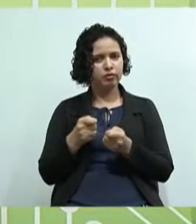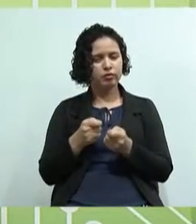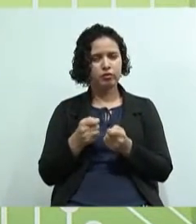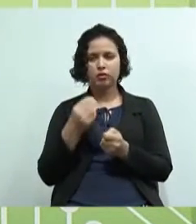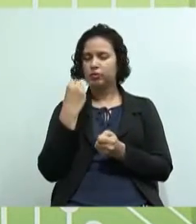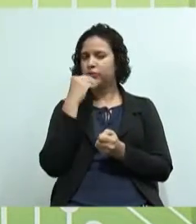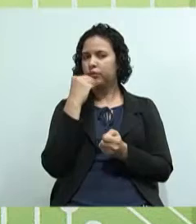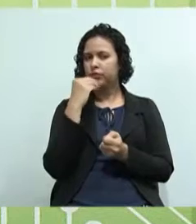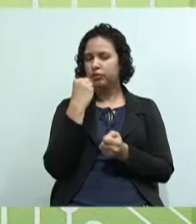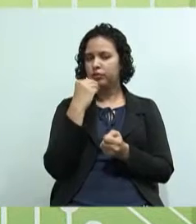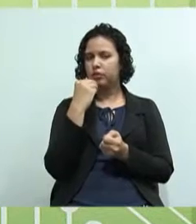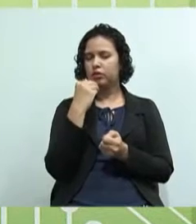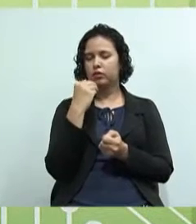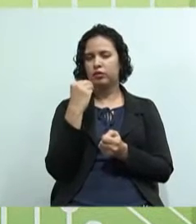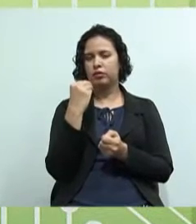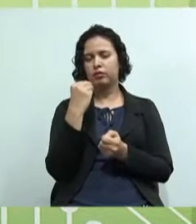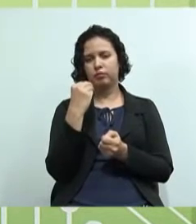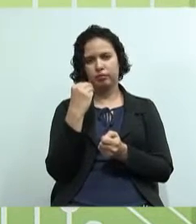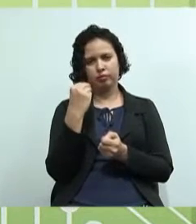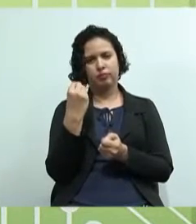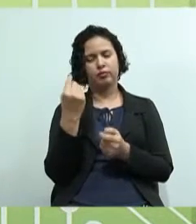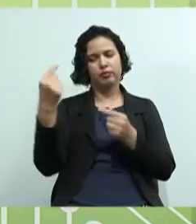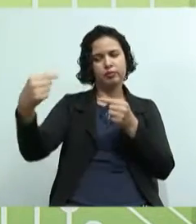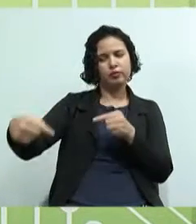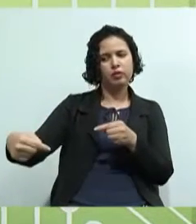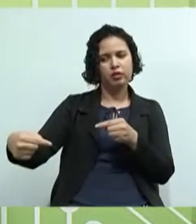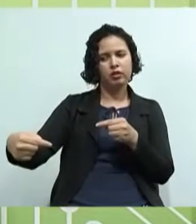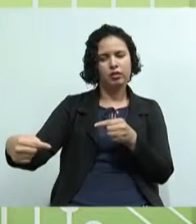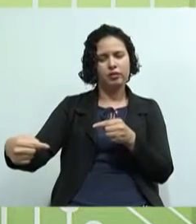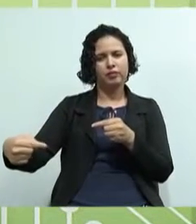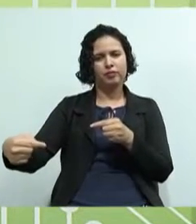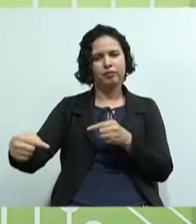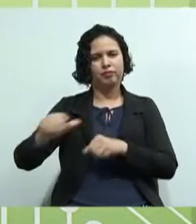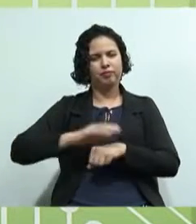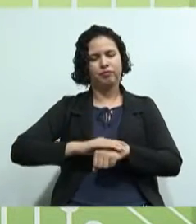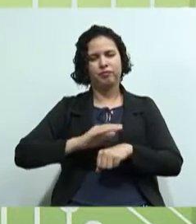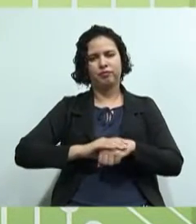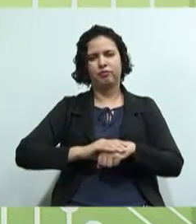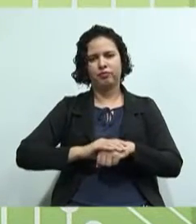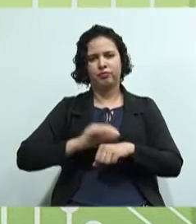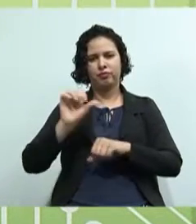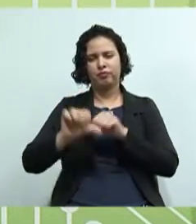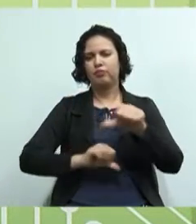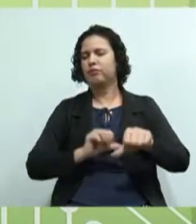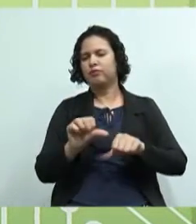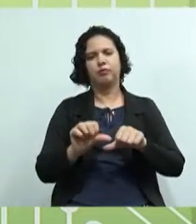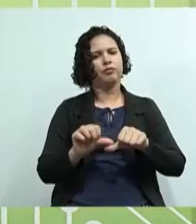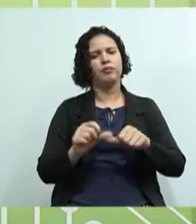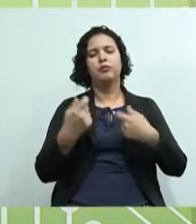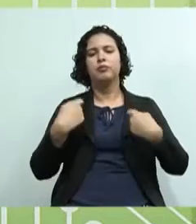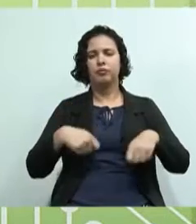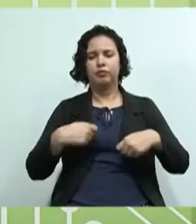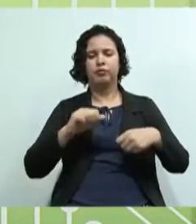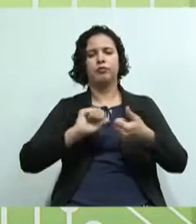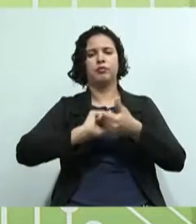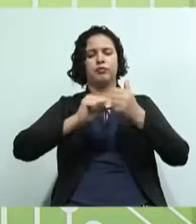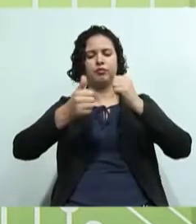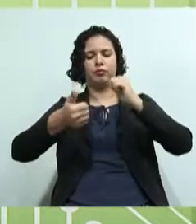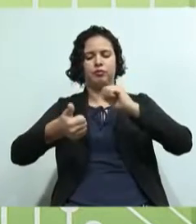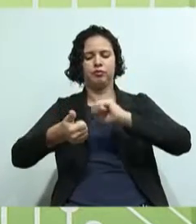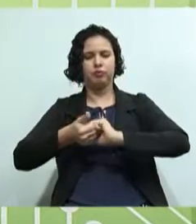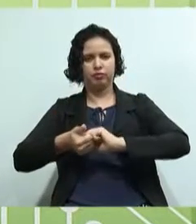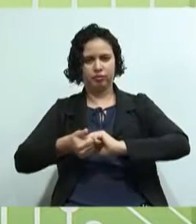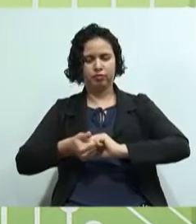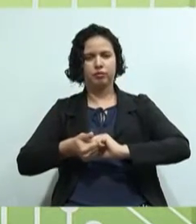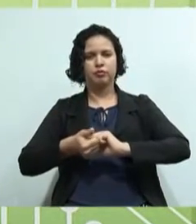oportunidades e ameaças não dependem de mim, tá? Eu preciso estar preparado para me adaptar a essas oportunidades